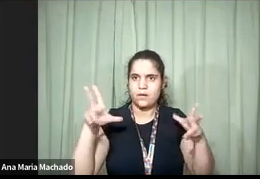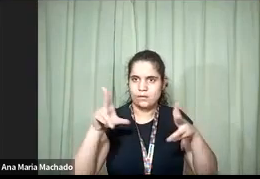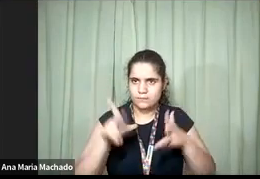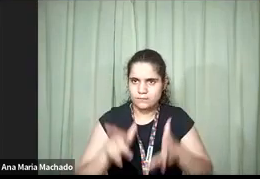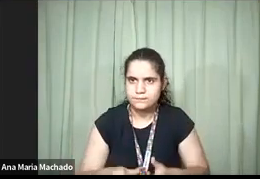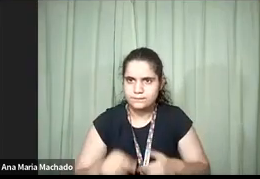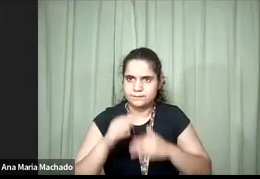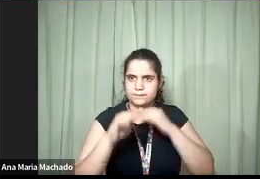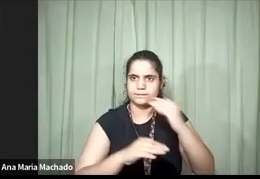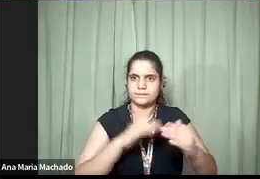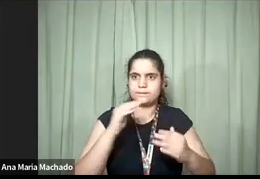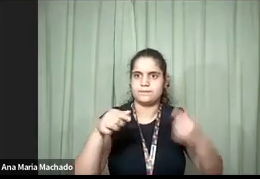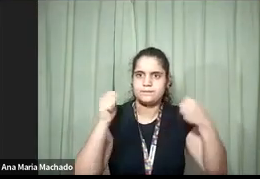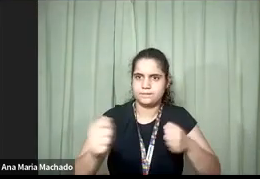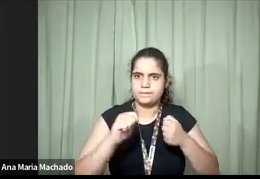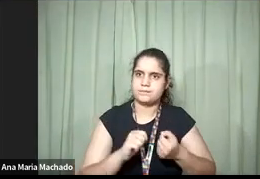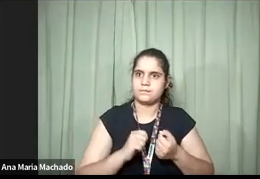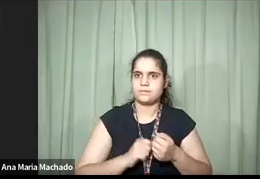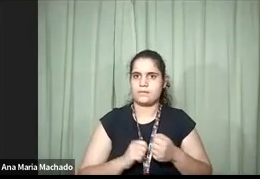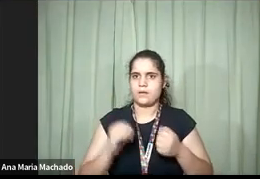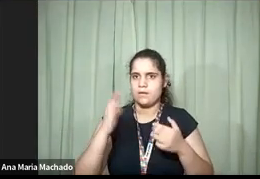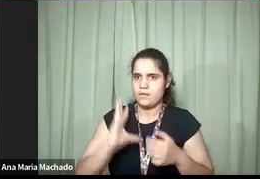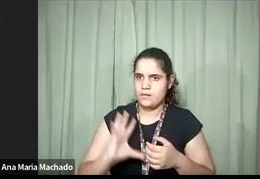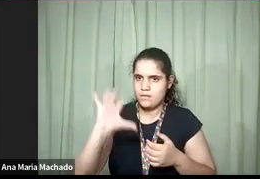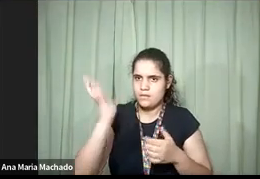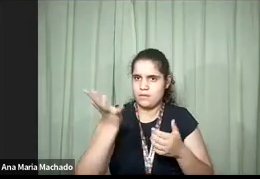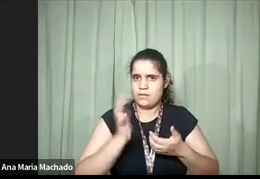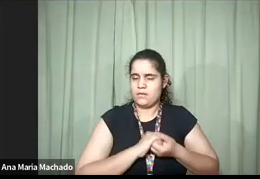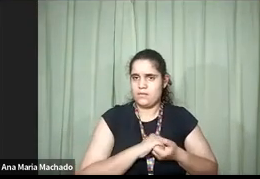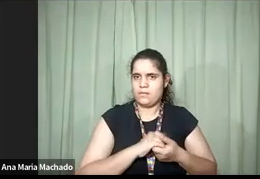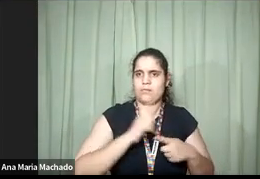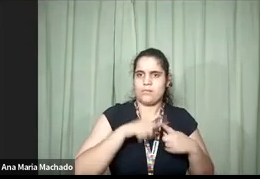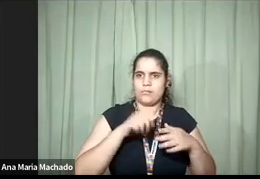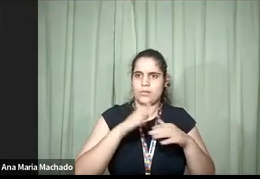adequado poderia fornecer, né?